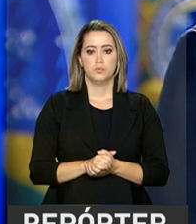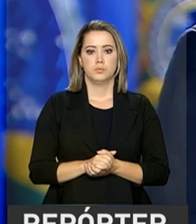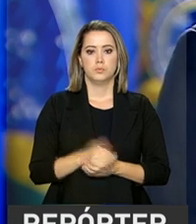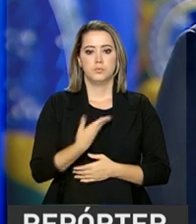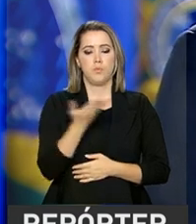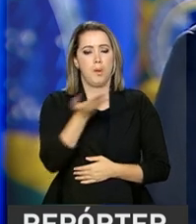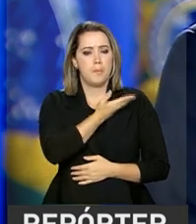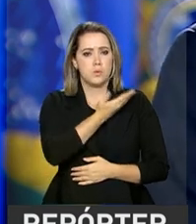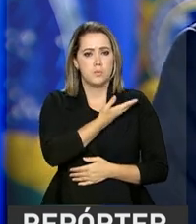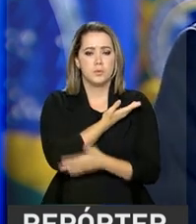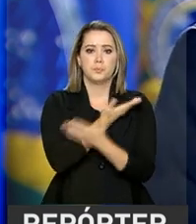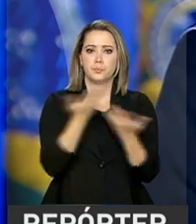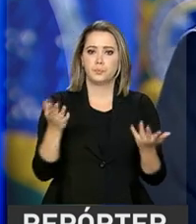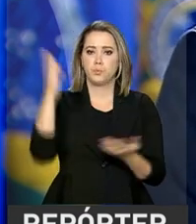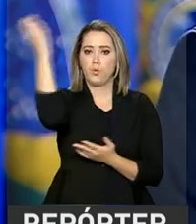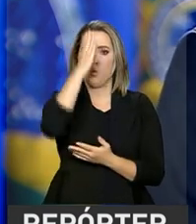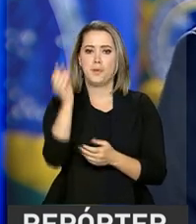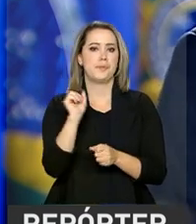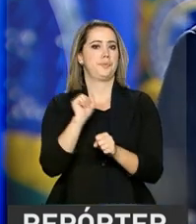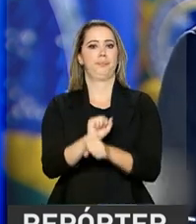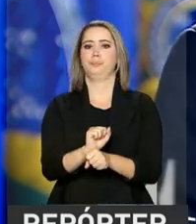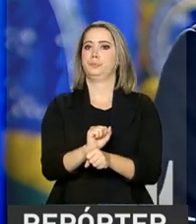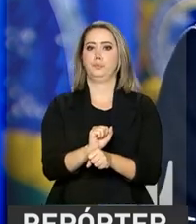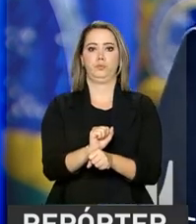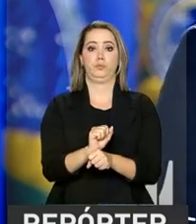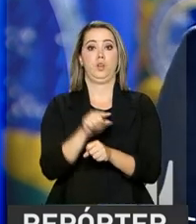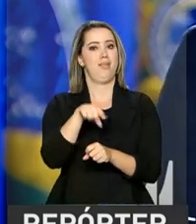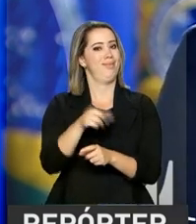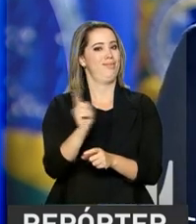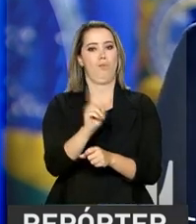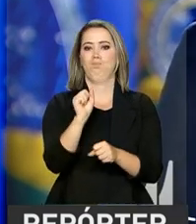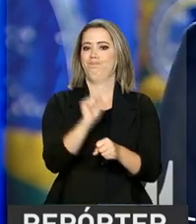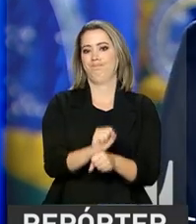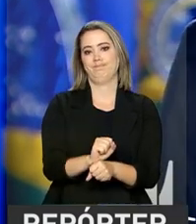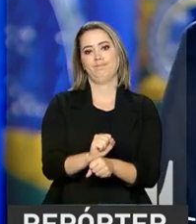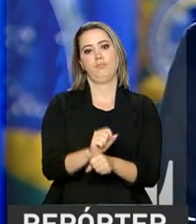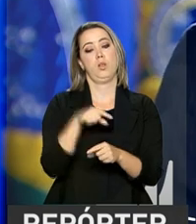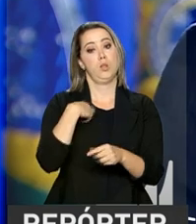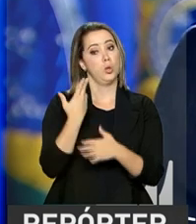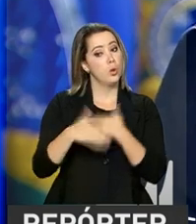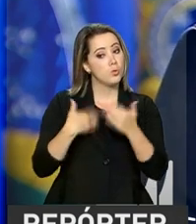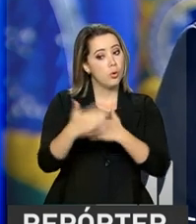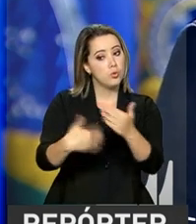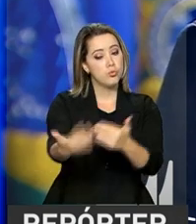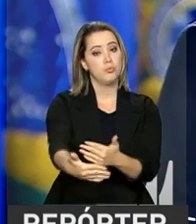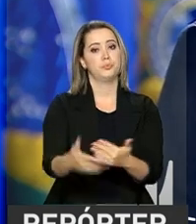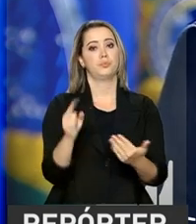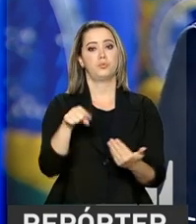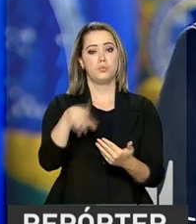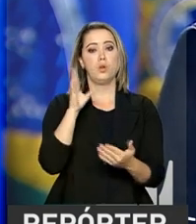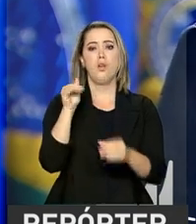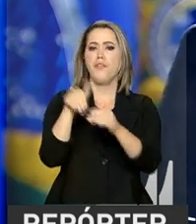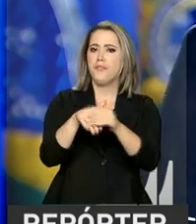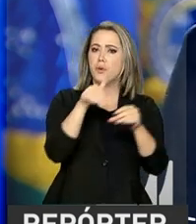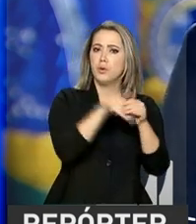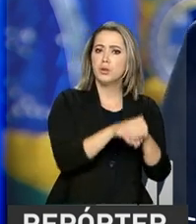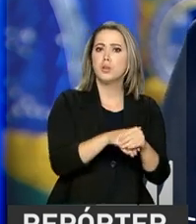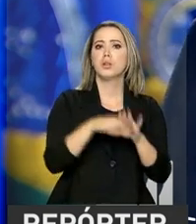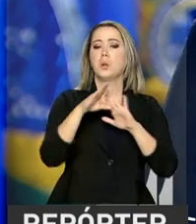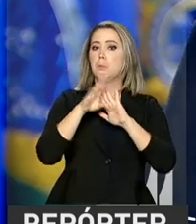Meus amigos, o Brasil não parou e não vai parar. Continuamos avançando e votando